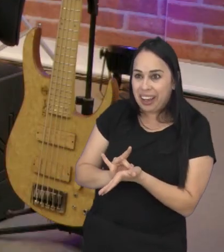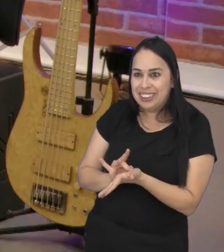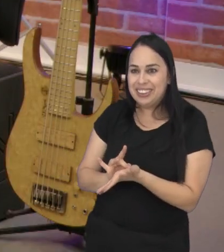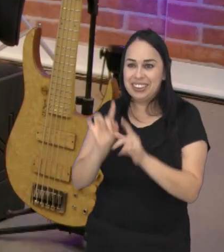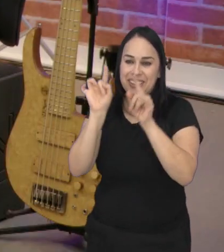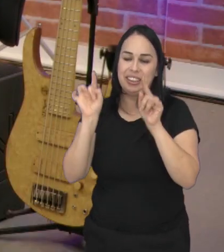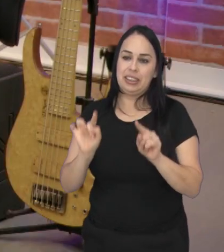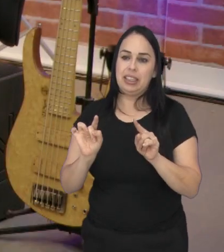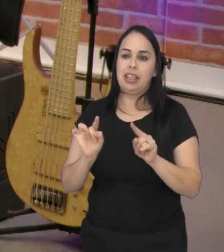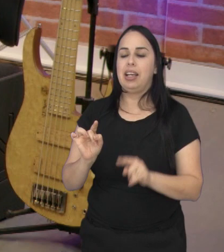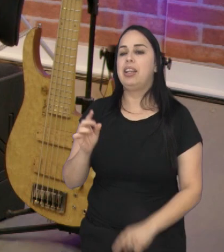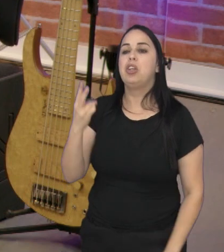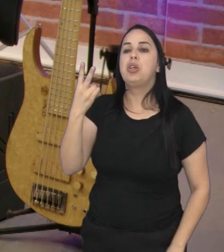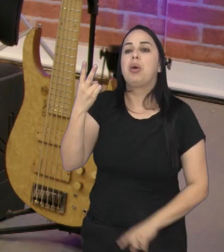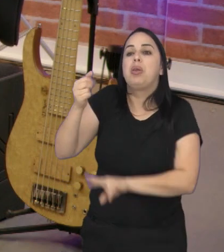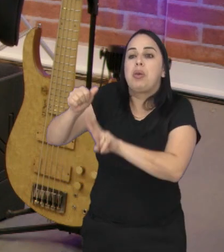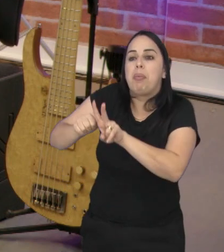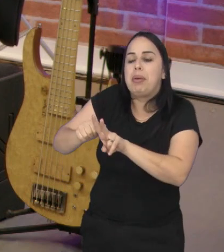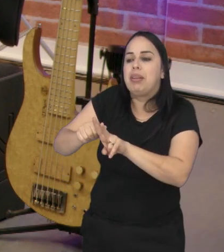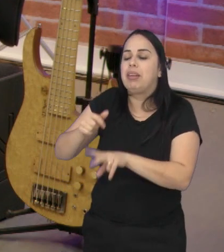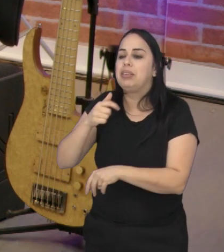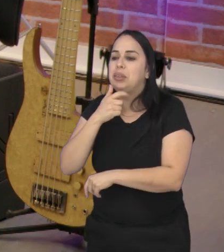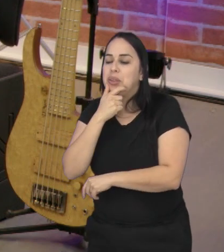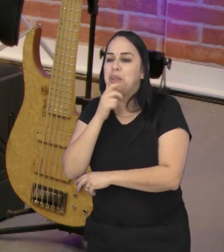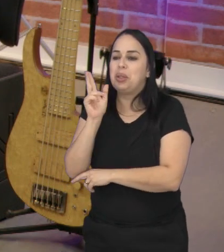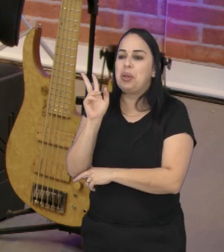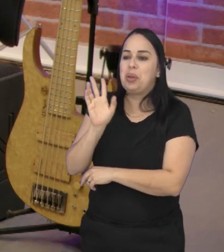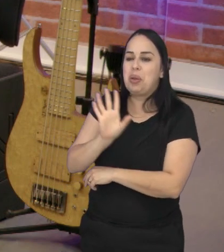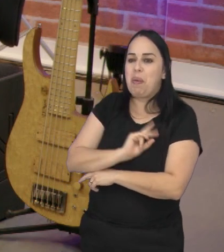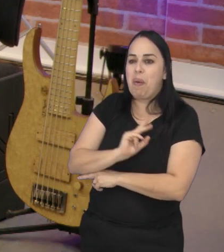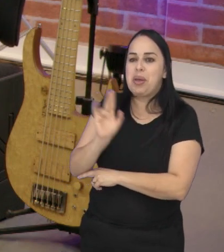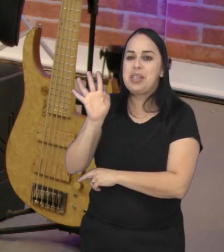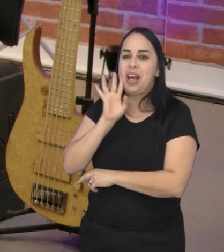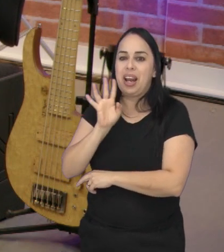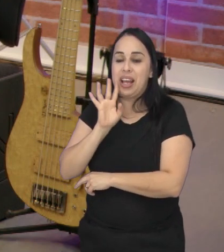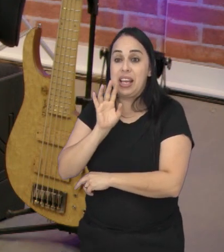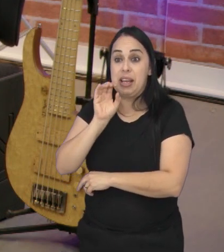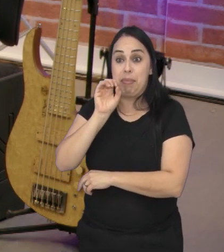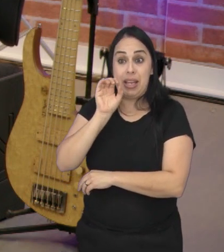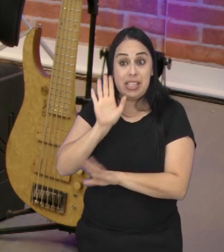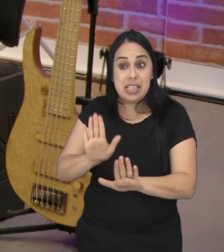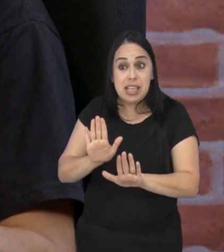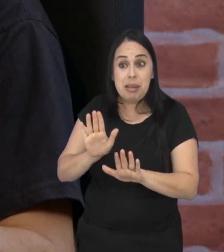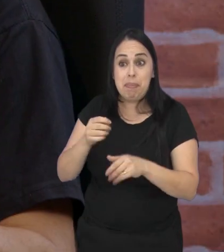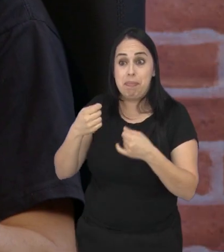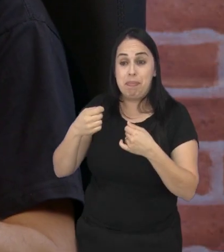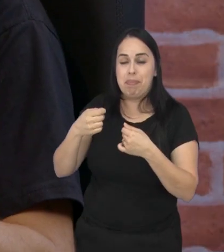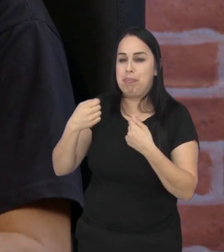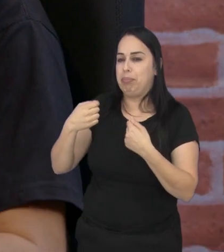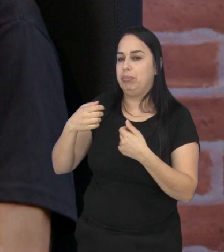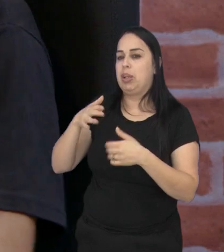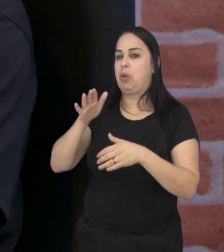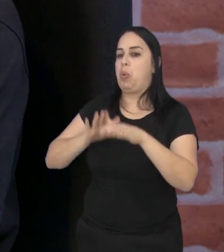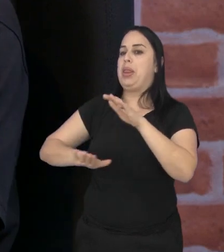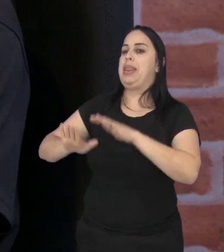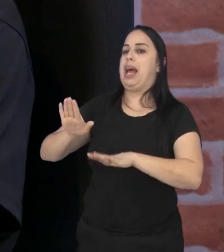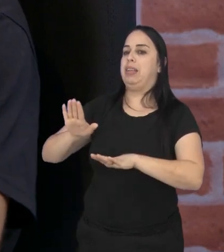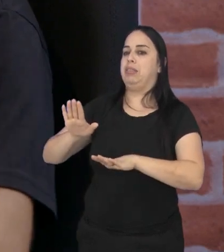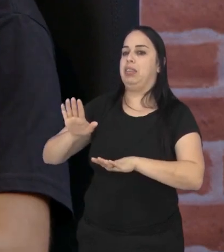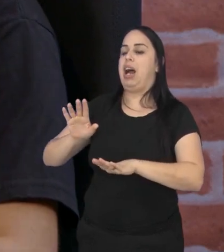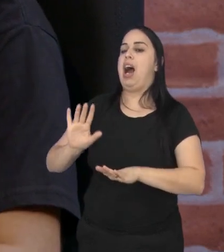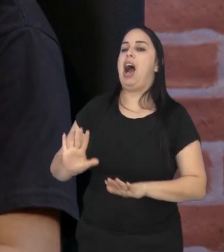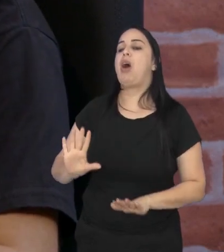Não, aí você olha e fala, aí no segundo mês você olha, pô, legal, cara. E aí, se você não toma cuidado, você começa a achar que você